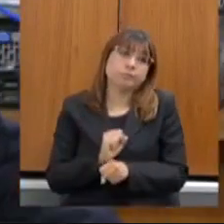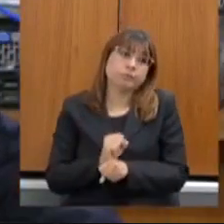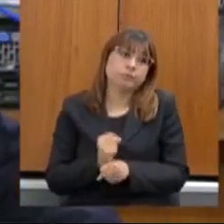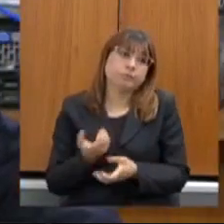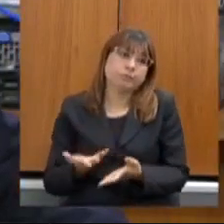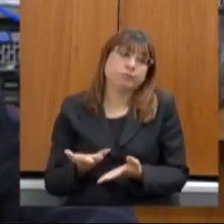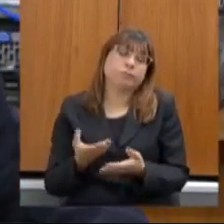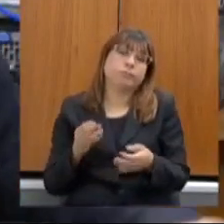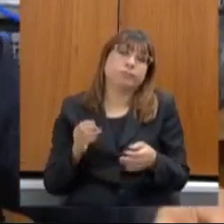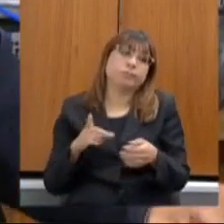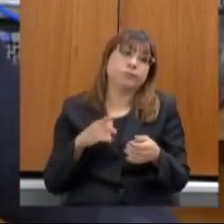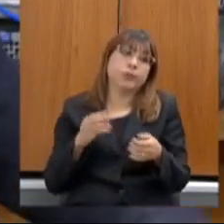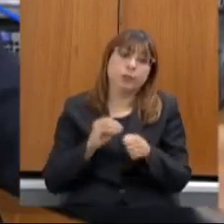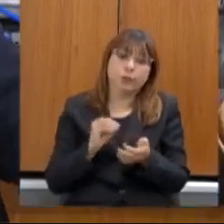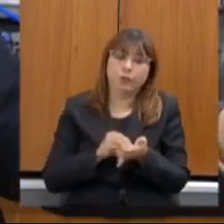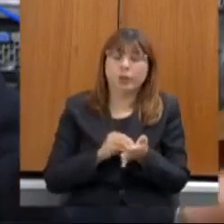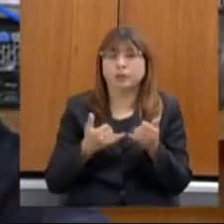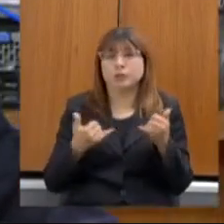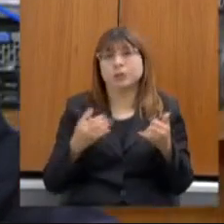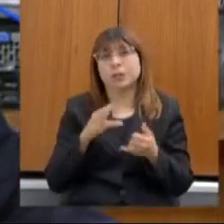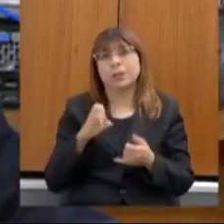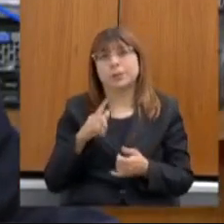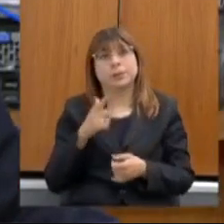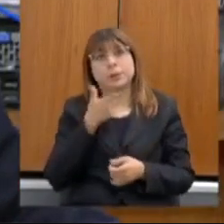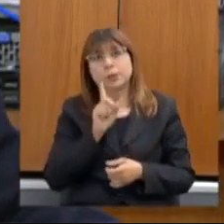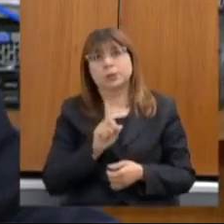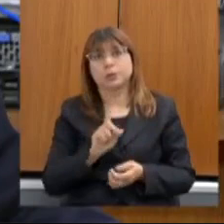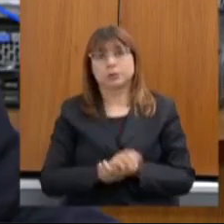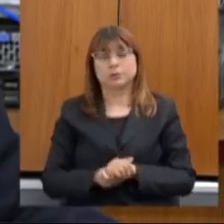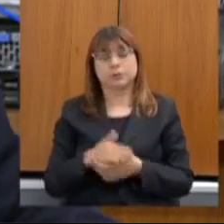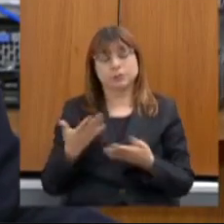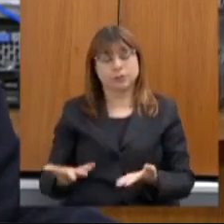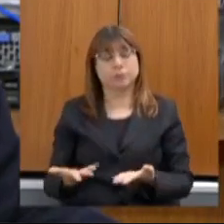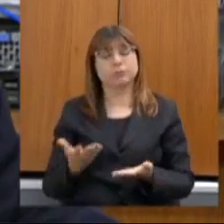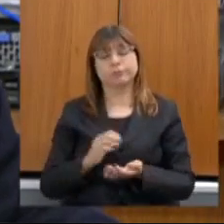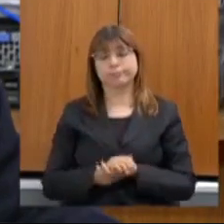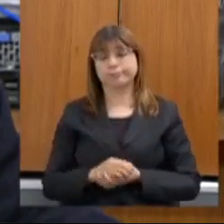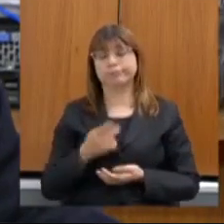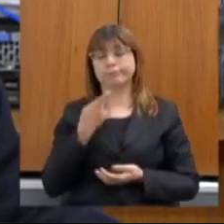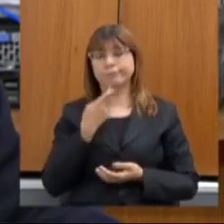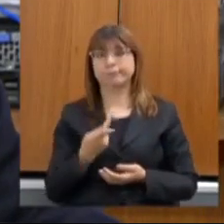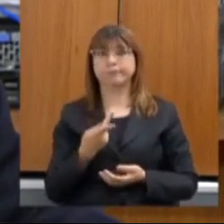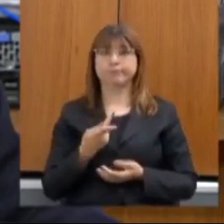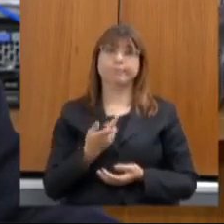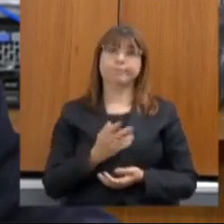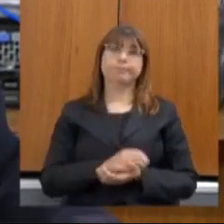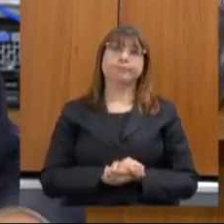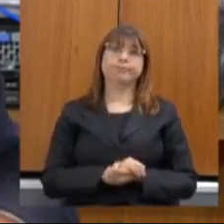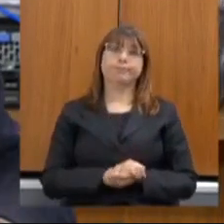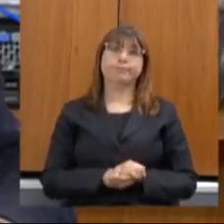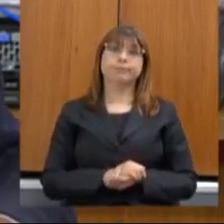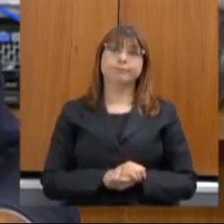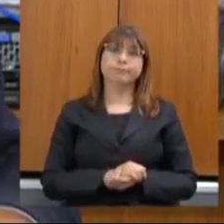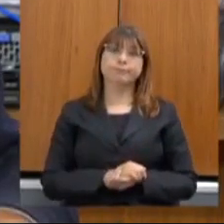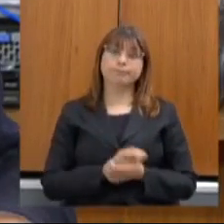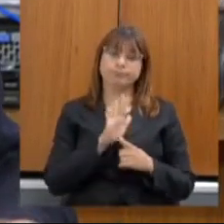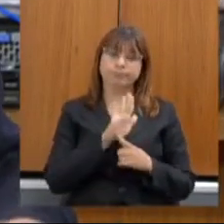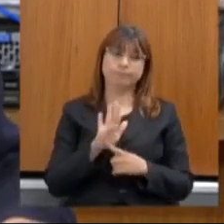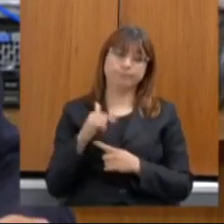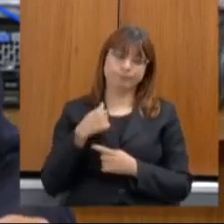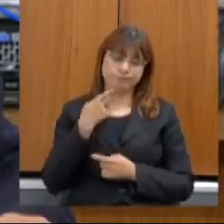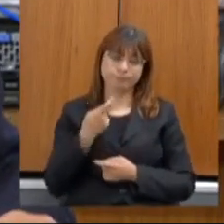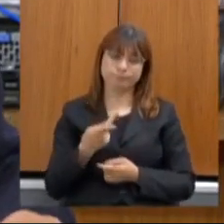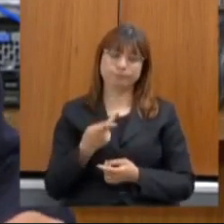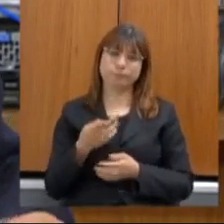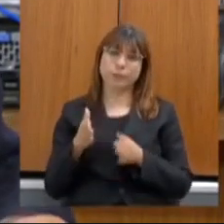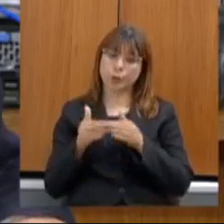criação Ligar recebi que não consegue ligar então fica aí meu meu meu minha